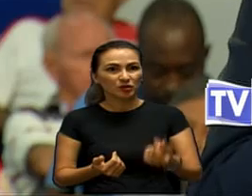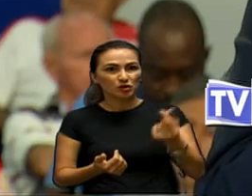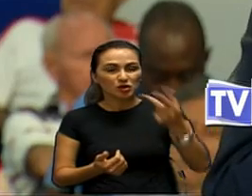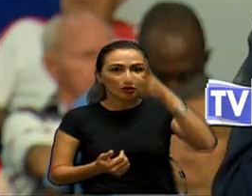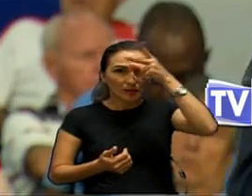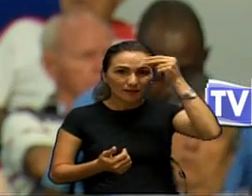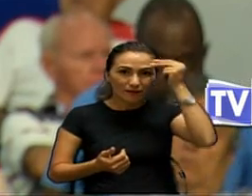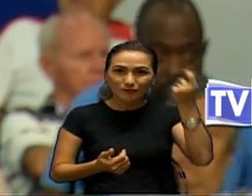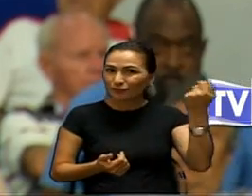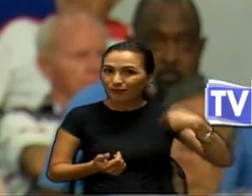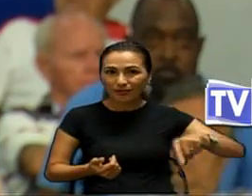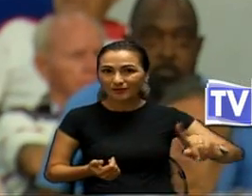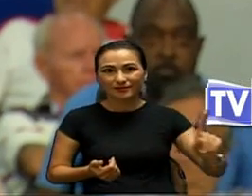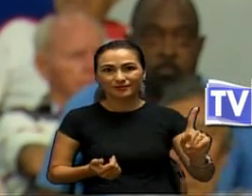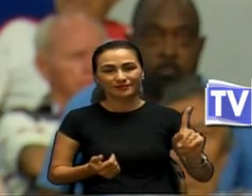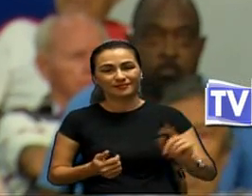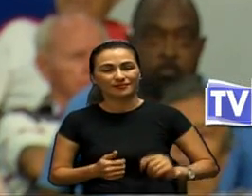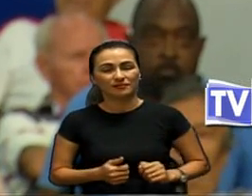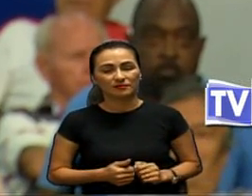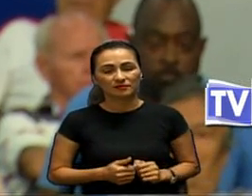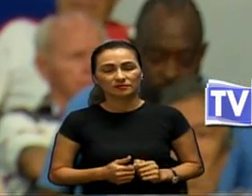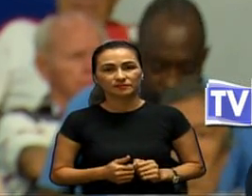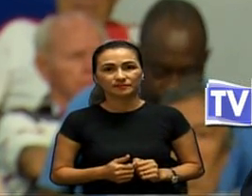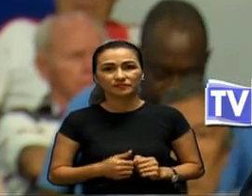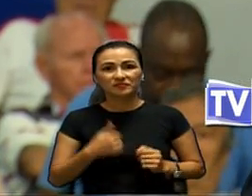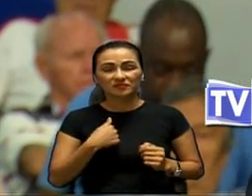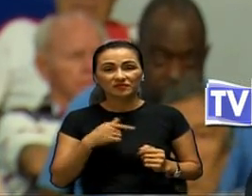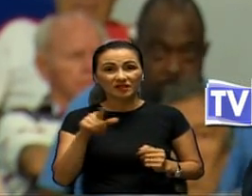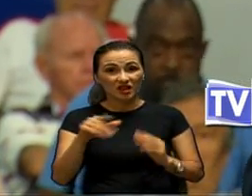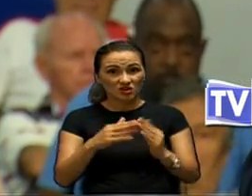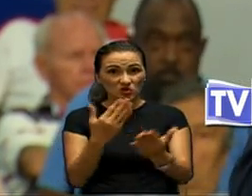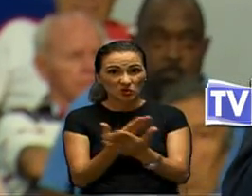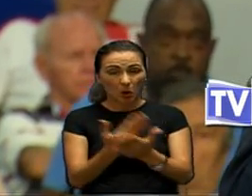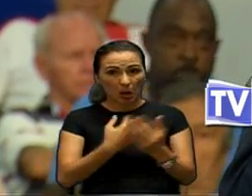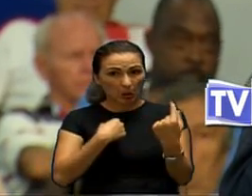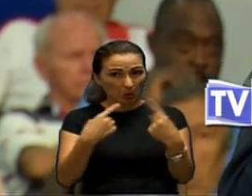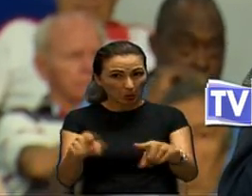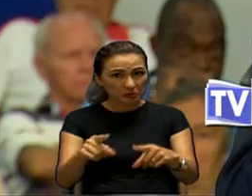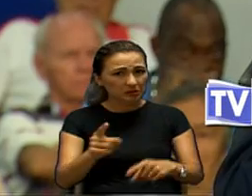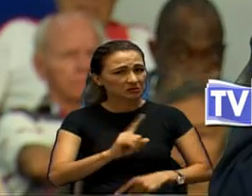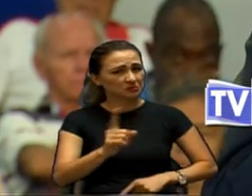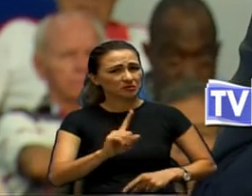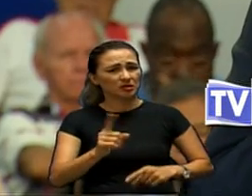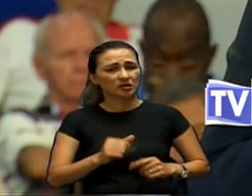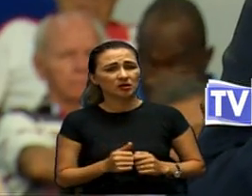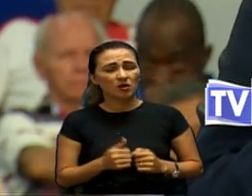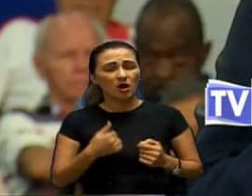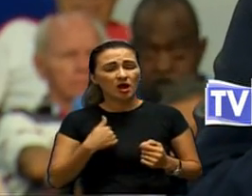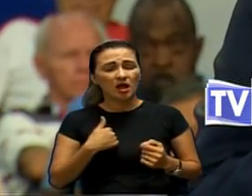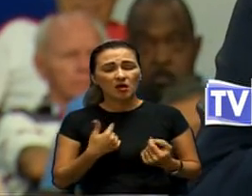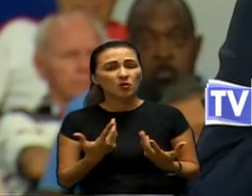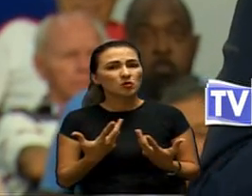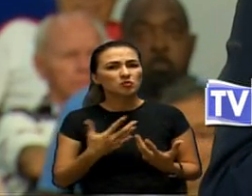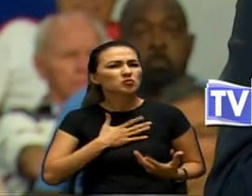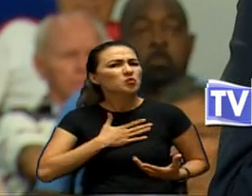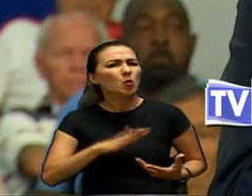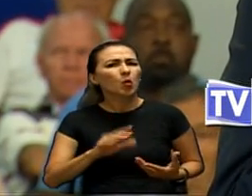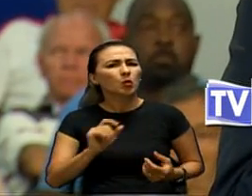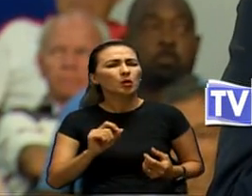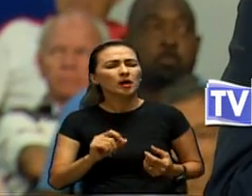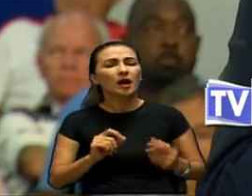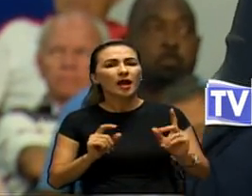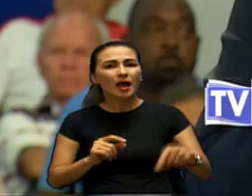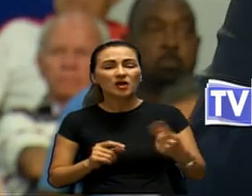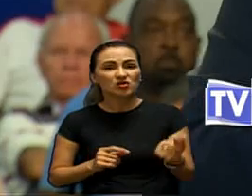de crise. Então, não tenho nada contra eles. Eu sou contra a maneira que o poder público tem feito. Acho que, para gastar o dinheiro público, tem